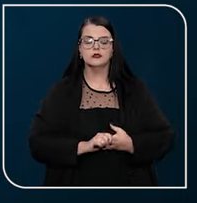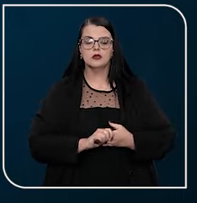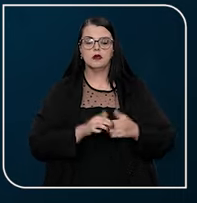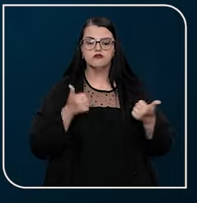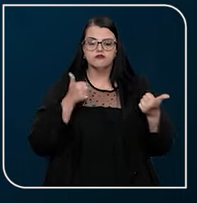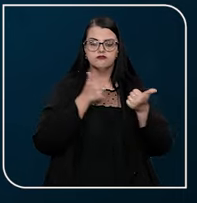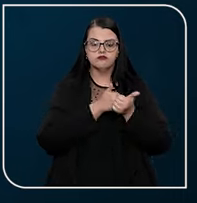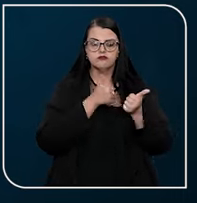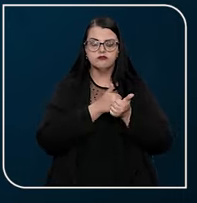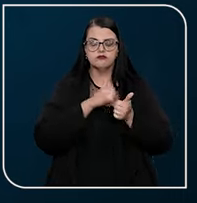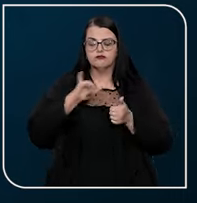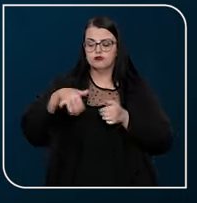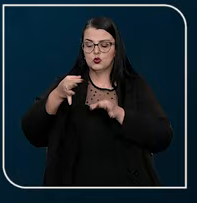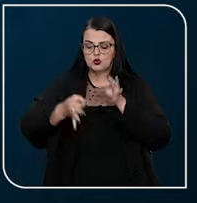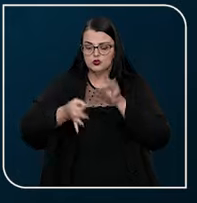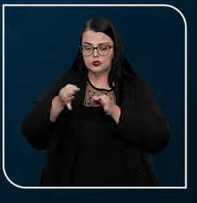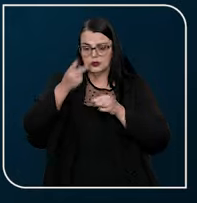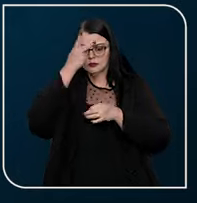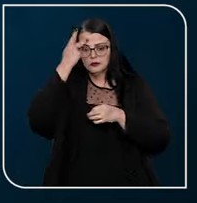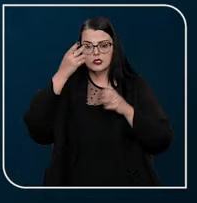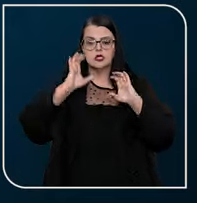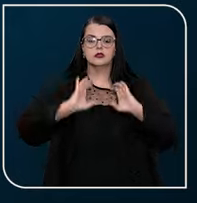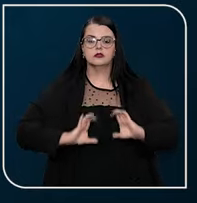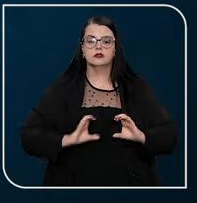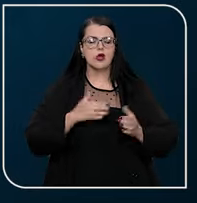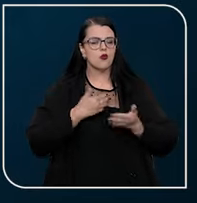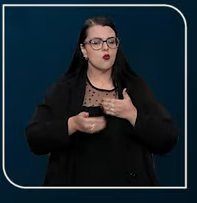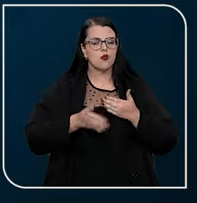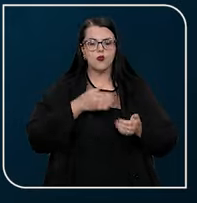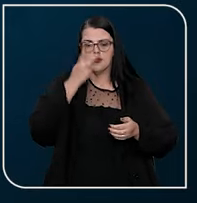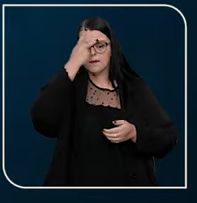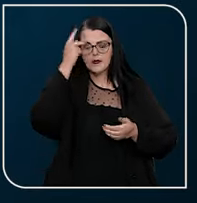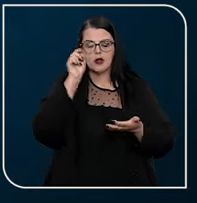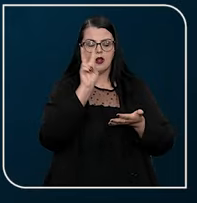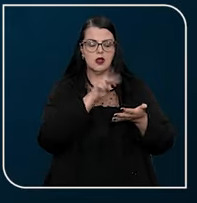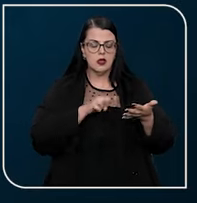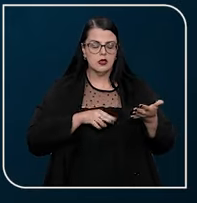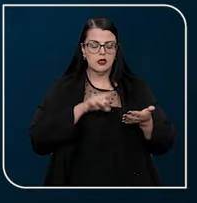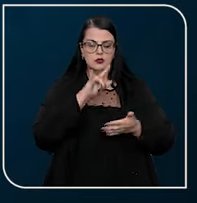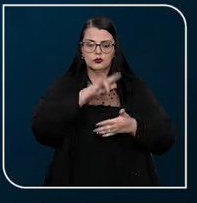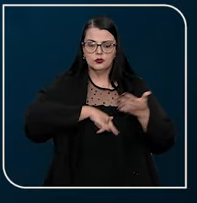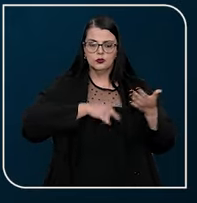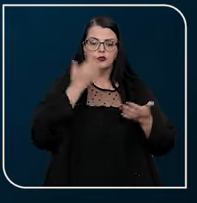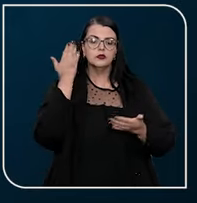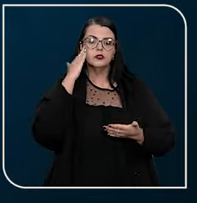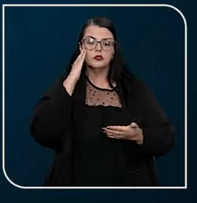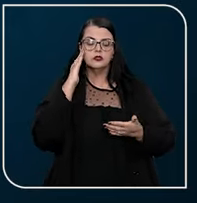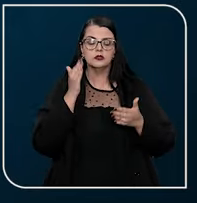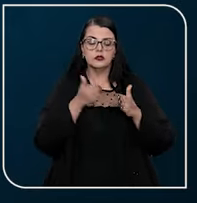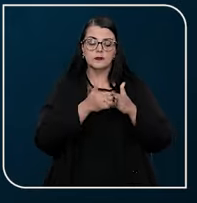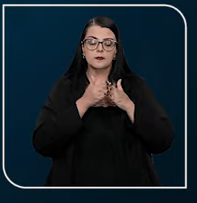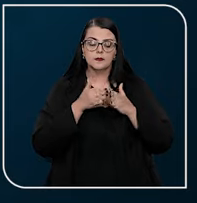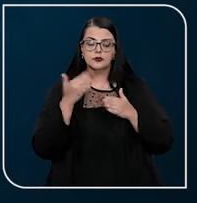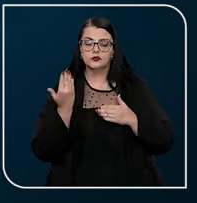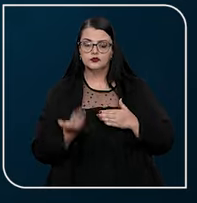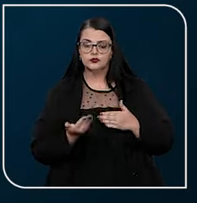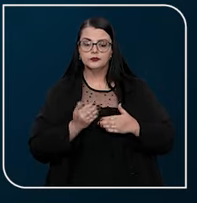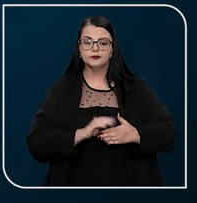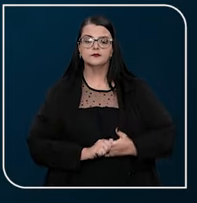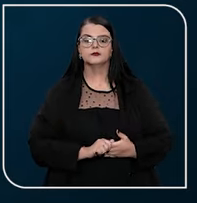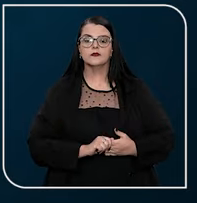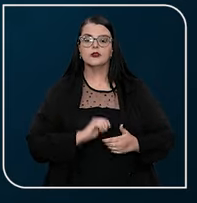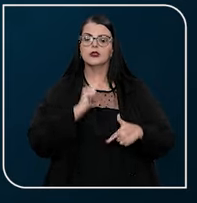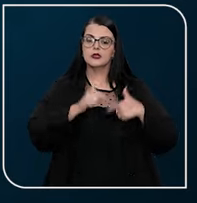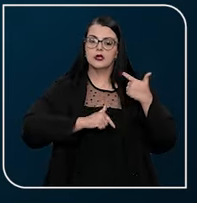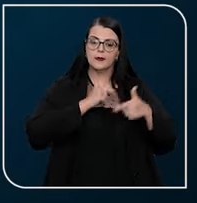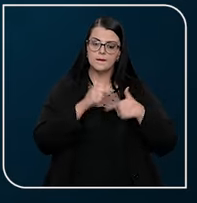pretende aproximar O Judiciário do cidadão fazendo com que qualquer pessoa que leia o documento compreenda O que está sendo solicitado